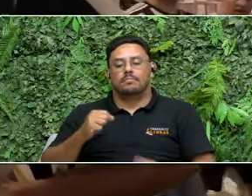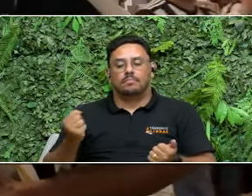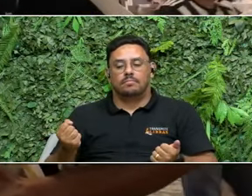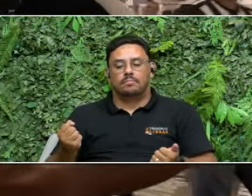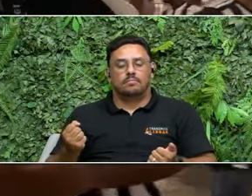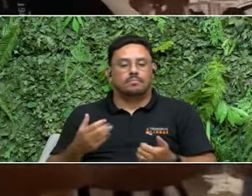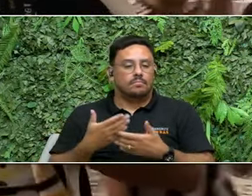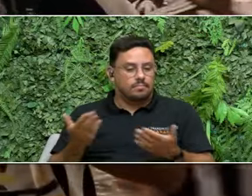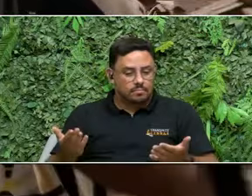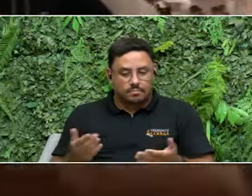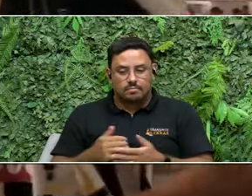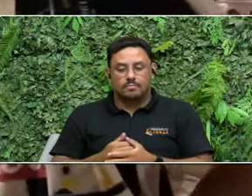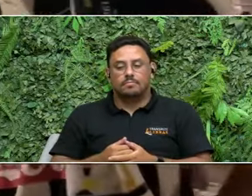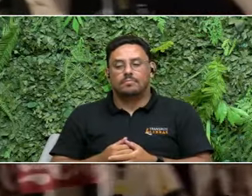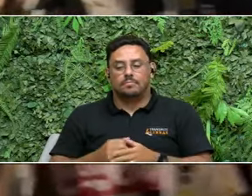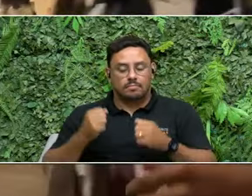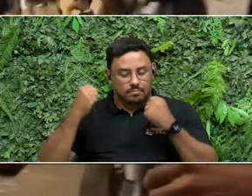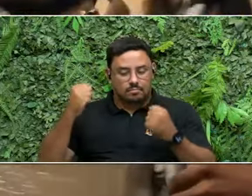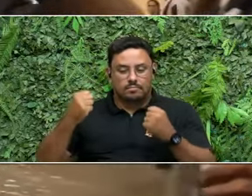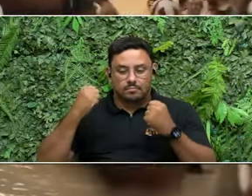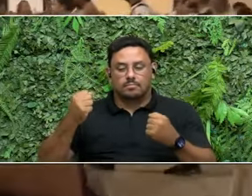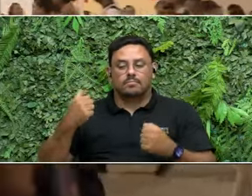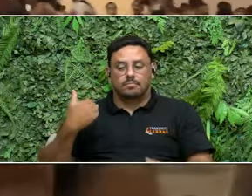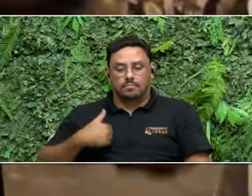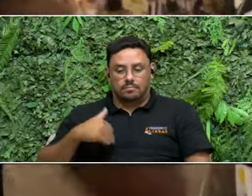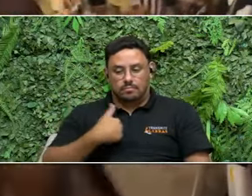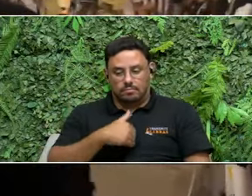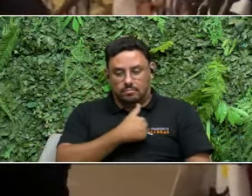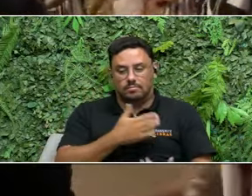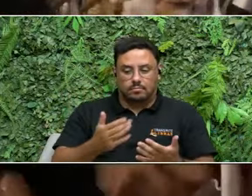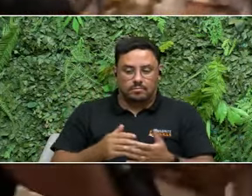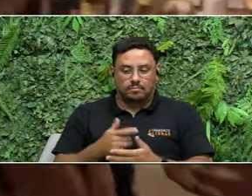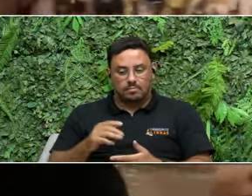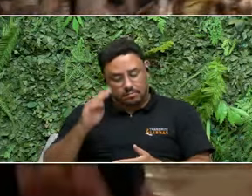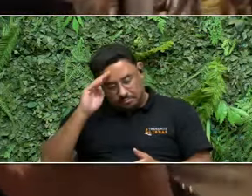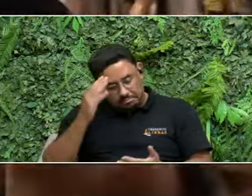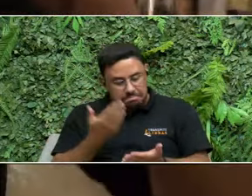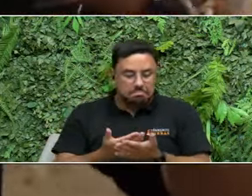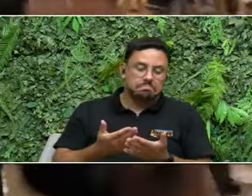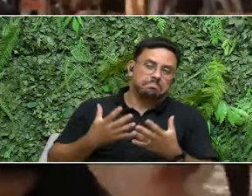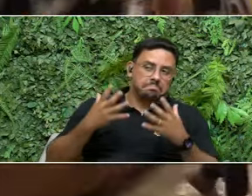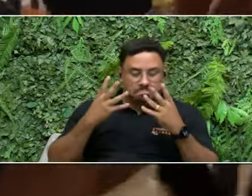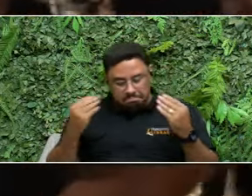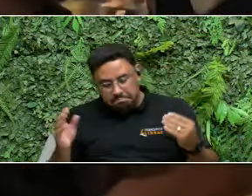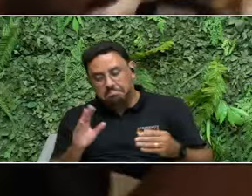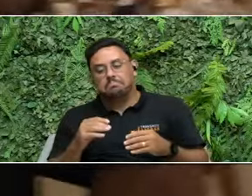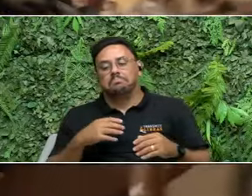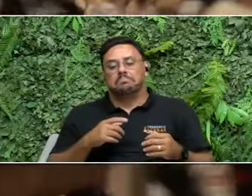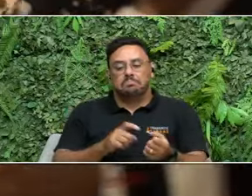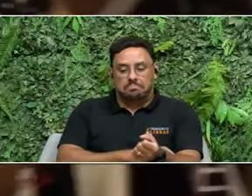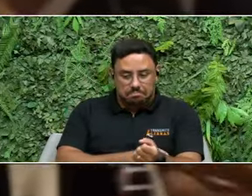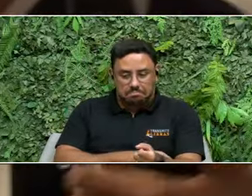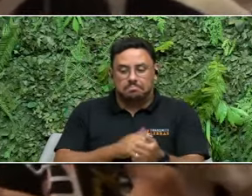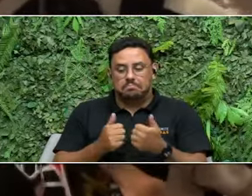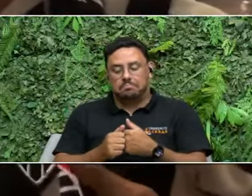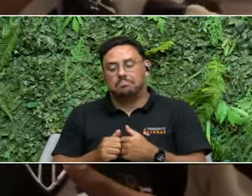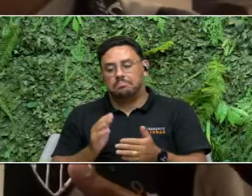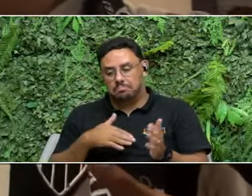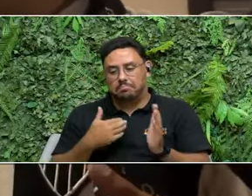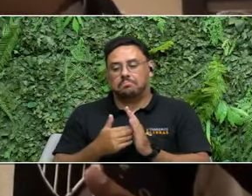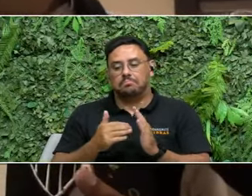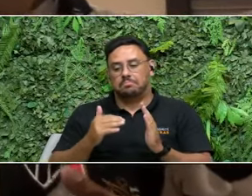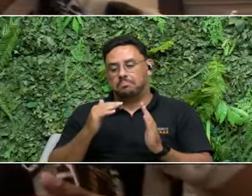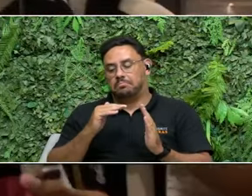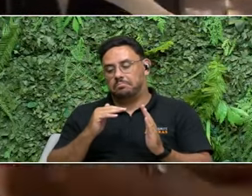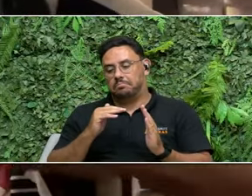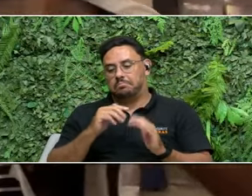tá de sacanagem cara é a torcida do Galo tá tá tá indo acreditando tá tranquilo mas tá bolada Claro com todo respeito o